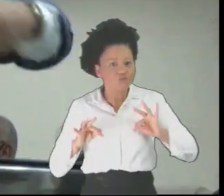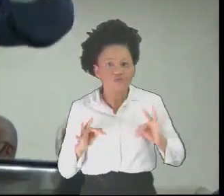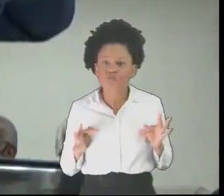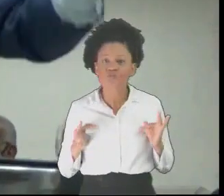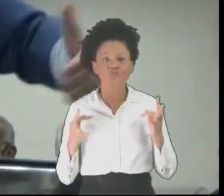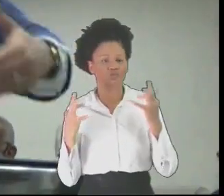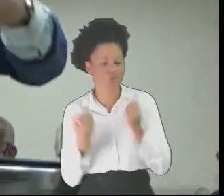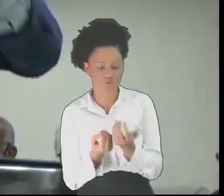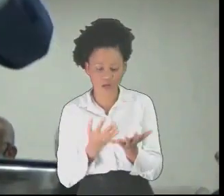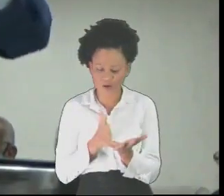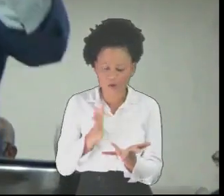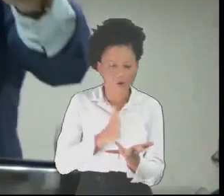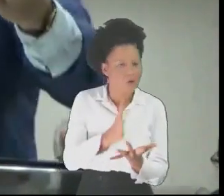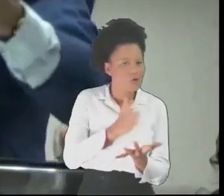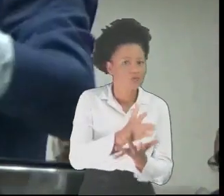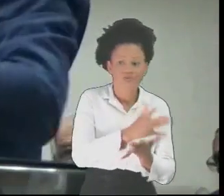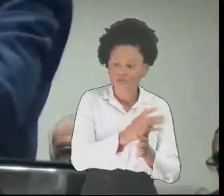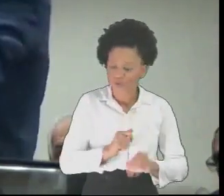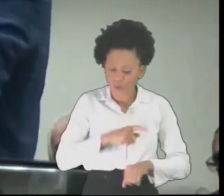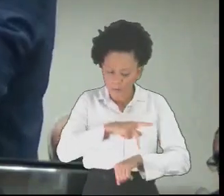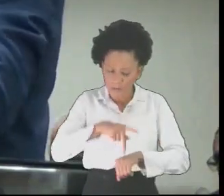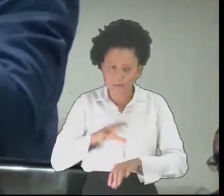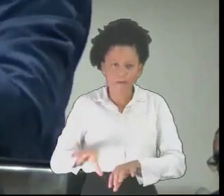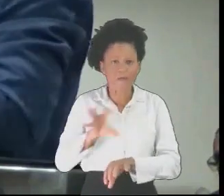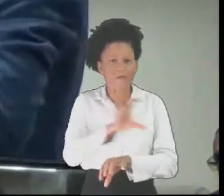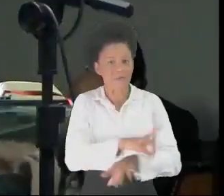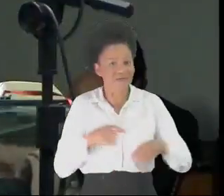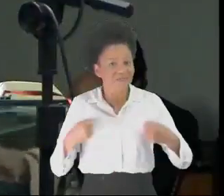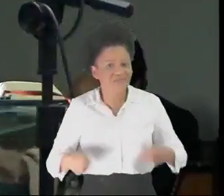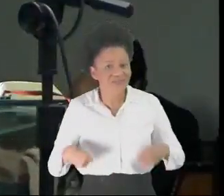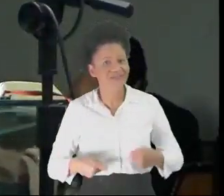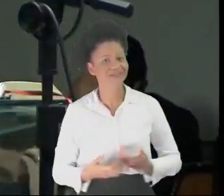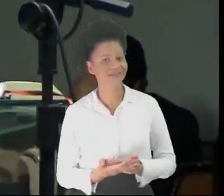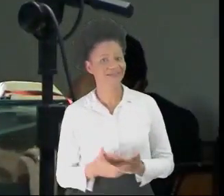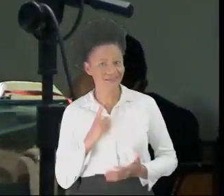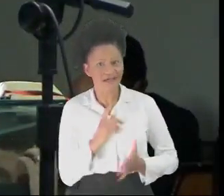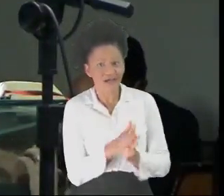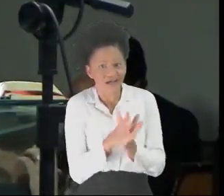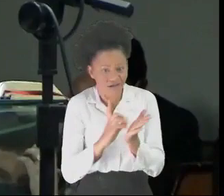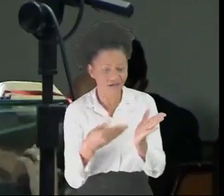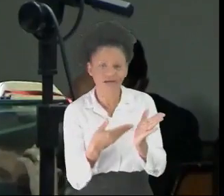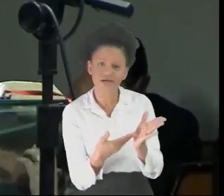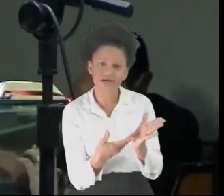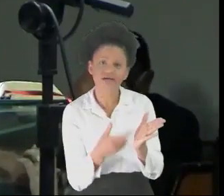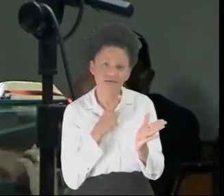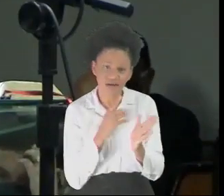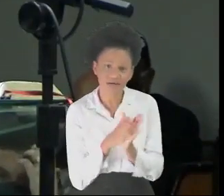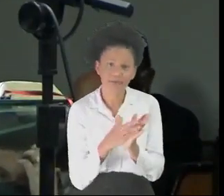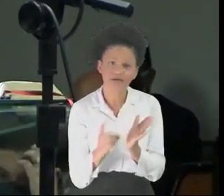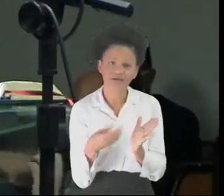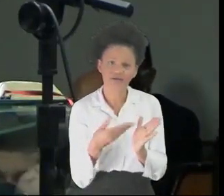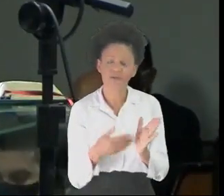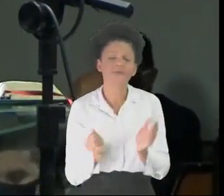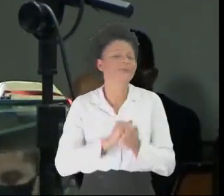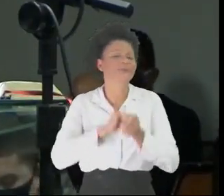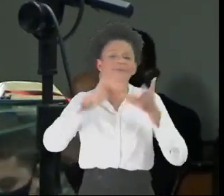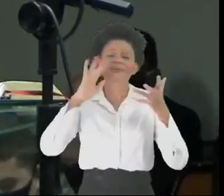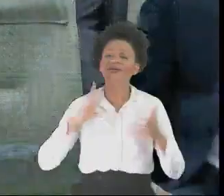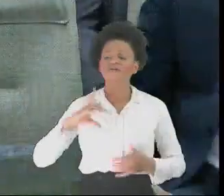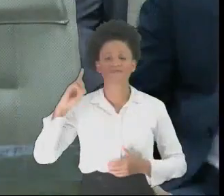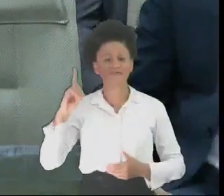em todas as áreas que a humanidade necessitar. Está na Bíblia. Está na Bíblia. Glória a